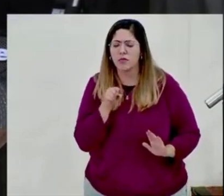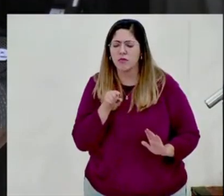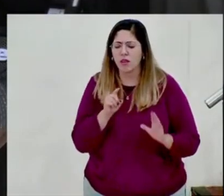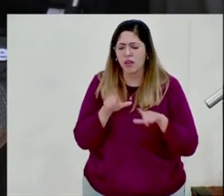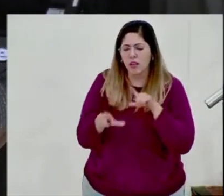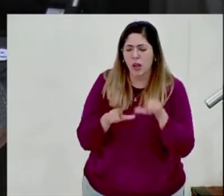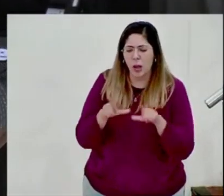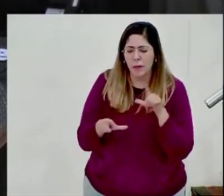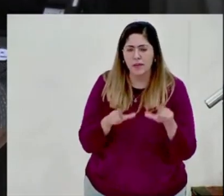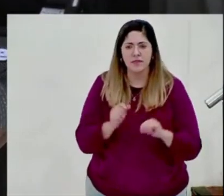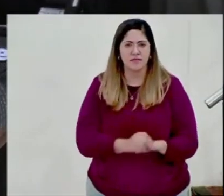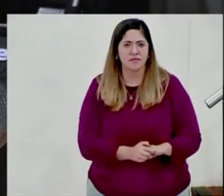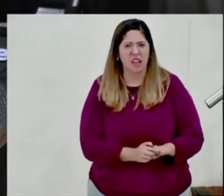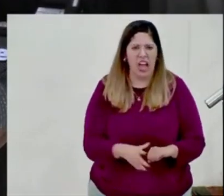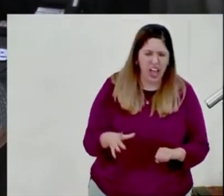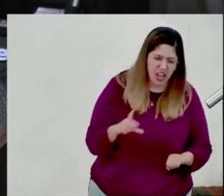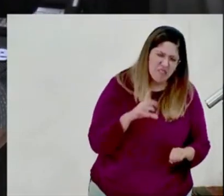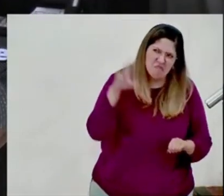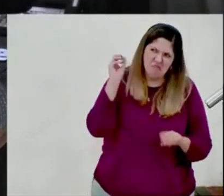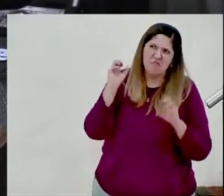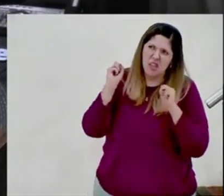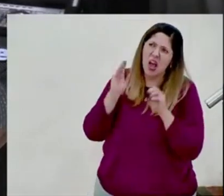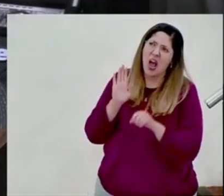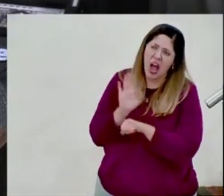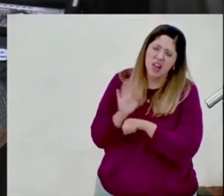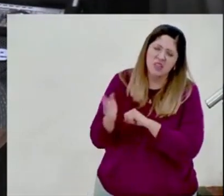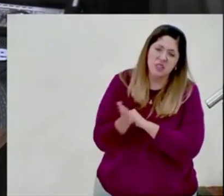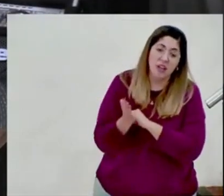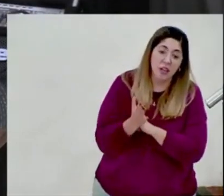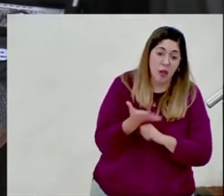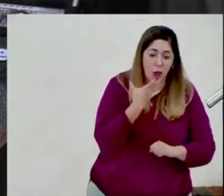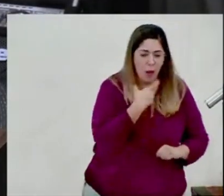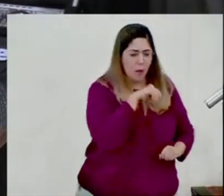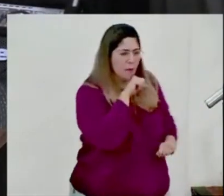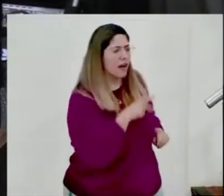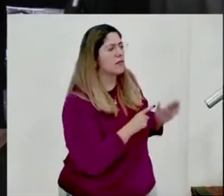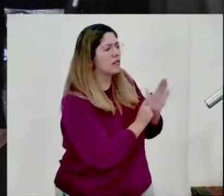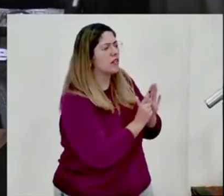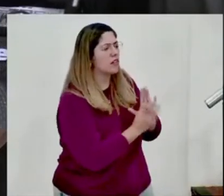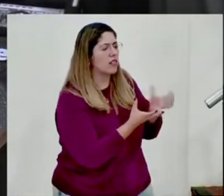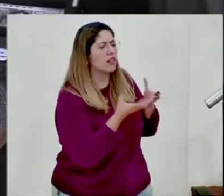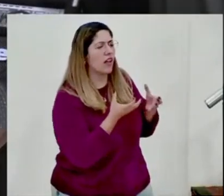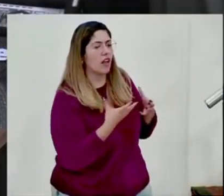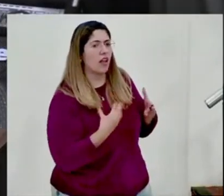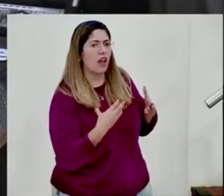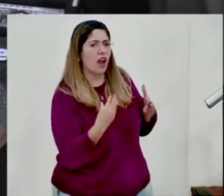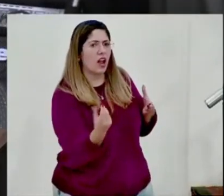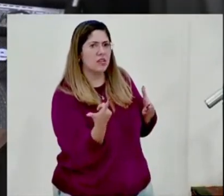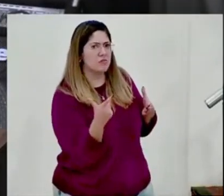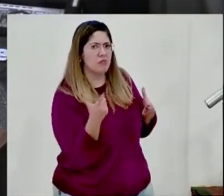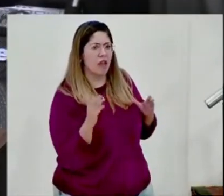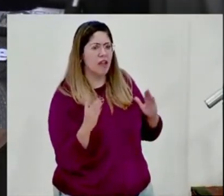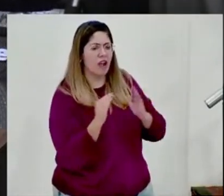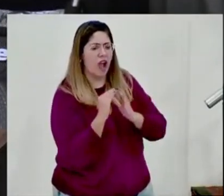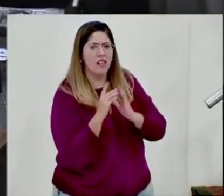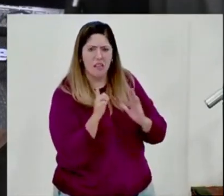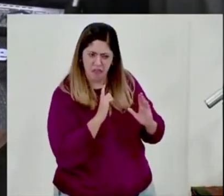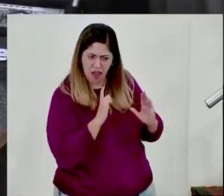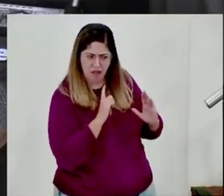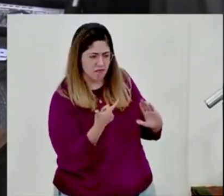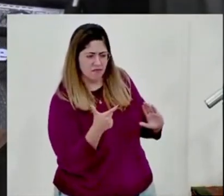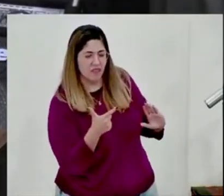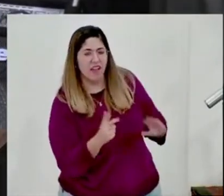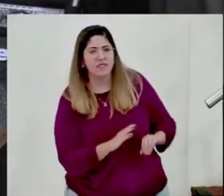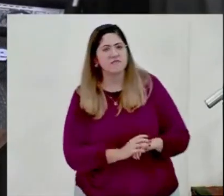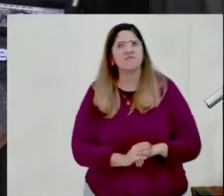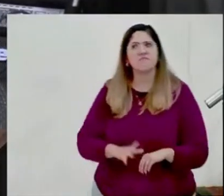minha filha? Não, Deus proverá. E você tem herança de família? Não. E vocês vão morar onde? Não, Deus proverá. E tal, e